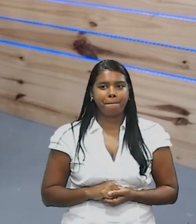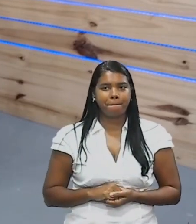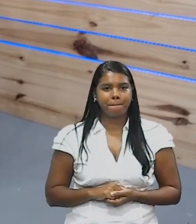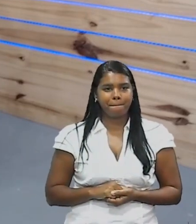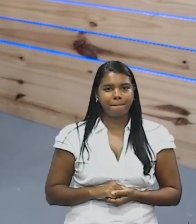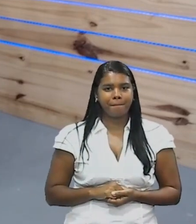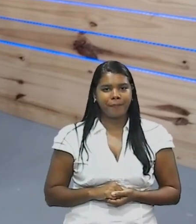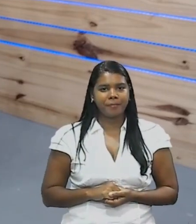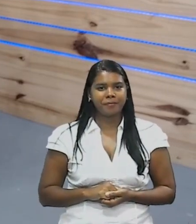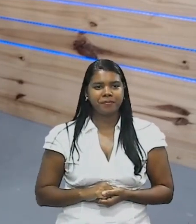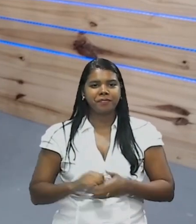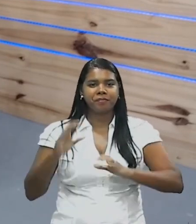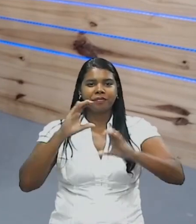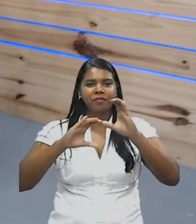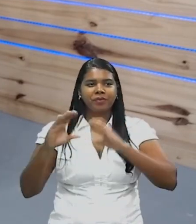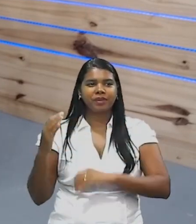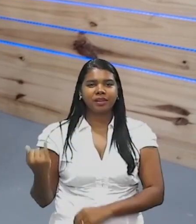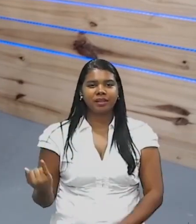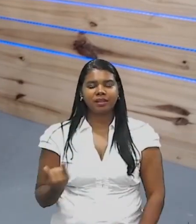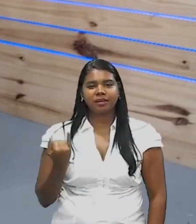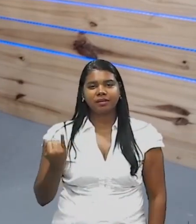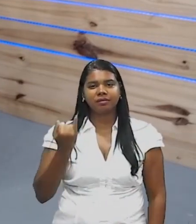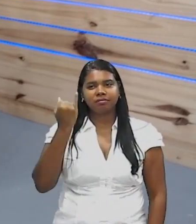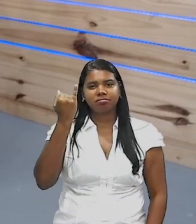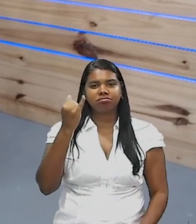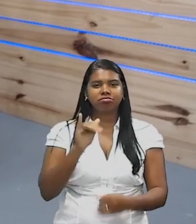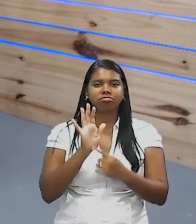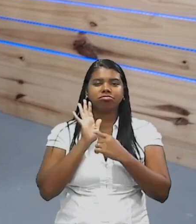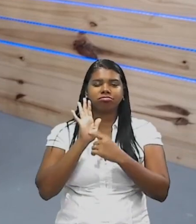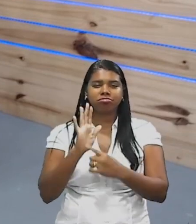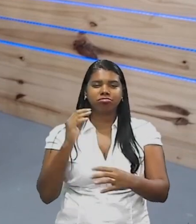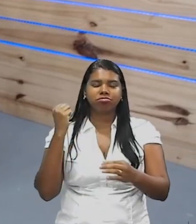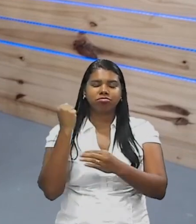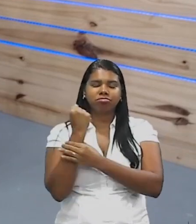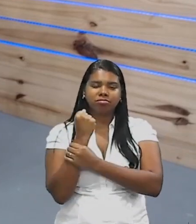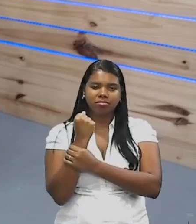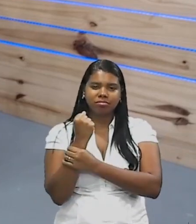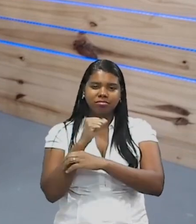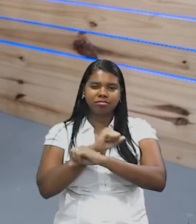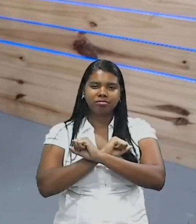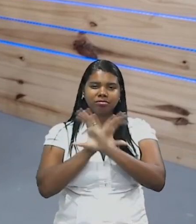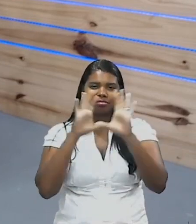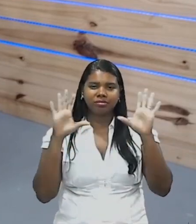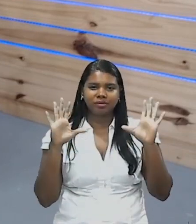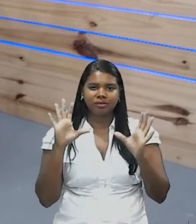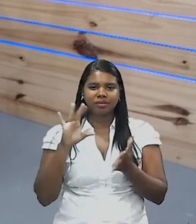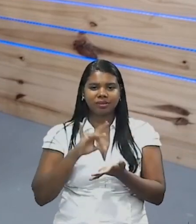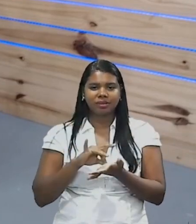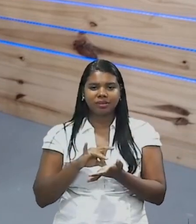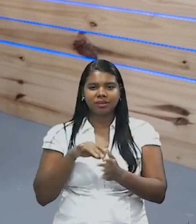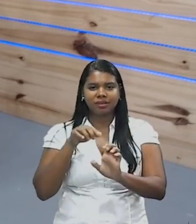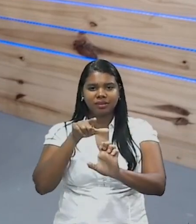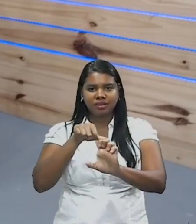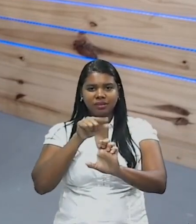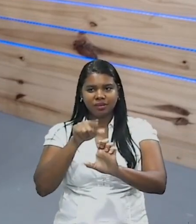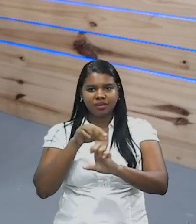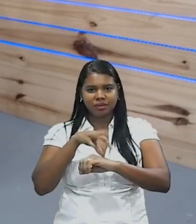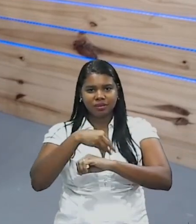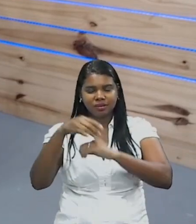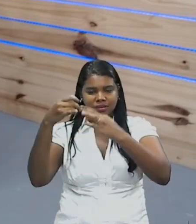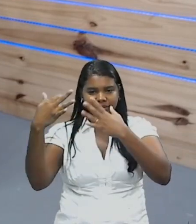Essa comunicação é muito importante, que mostra firmeza e clareza do que a empresa quer passar para os